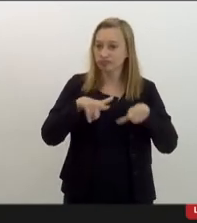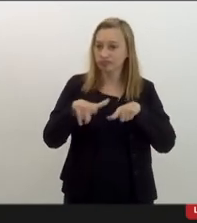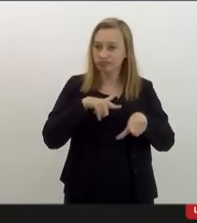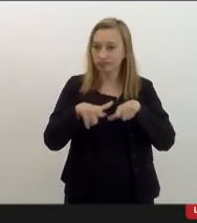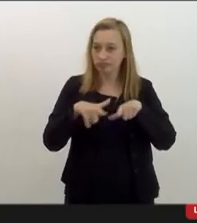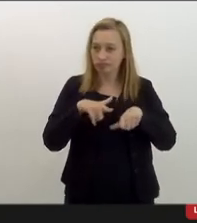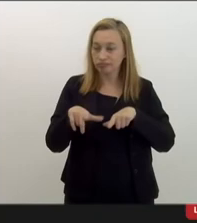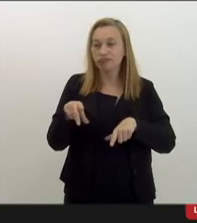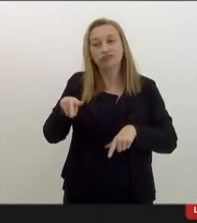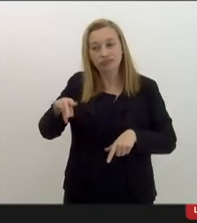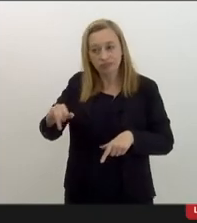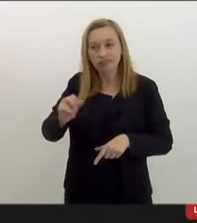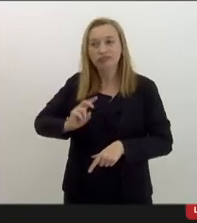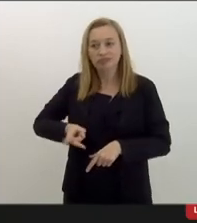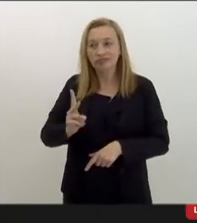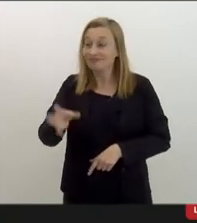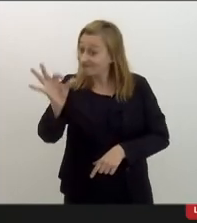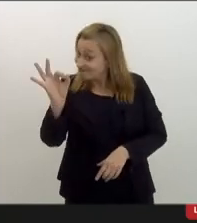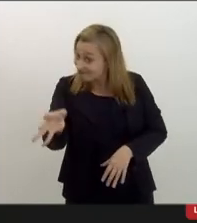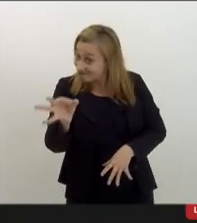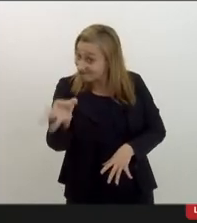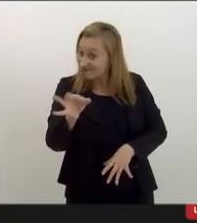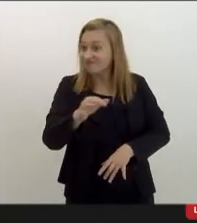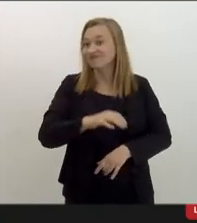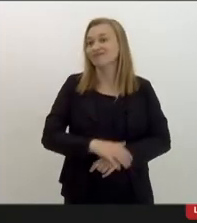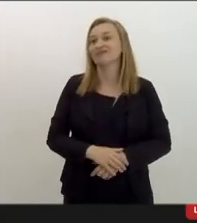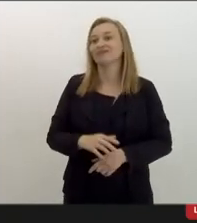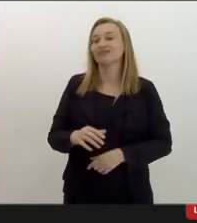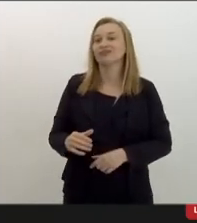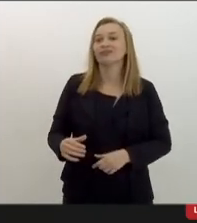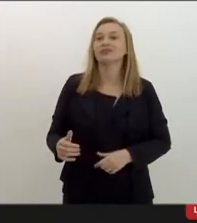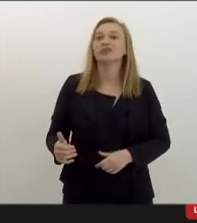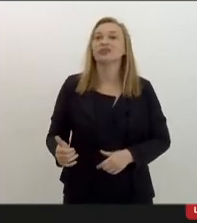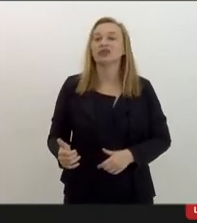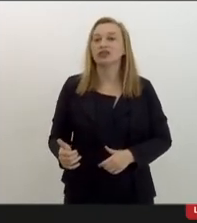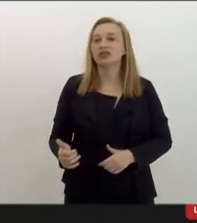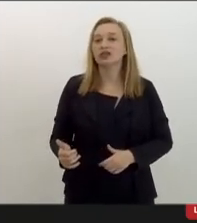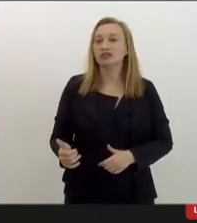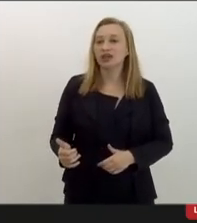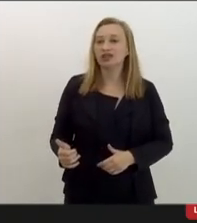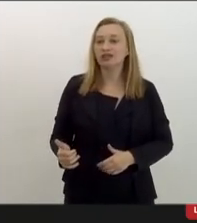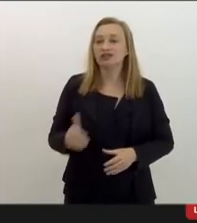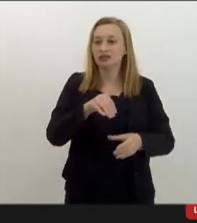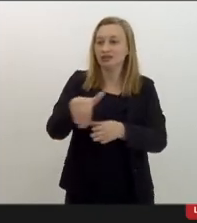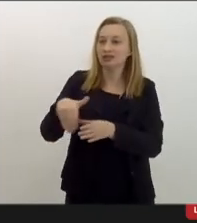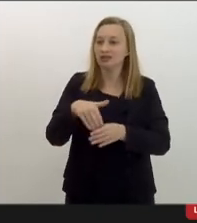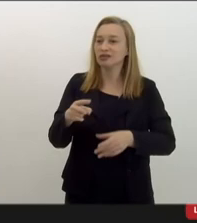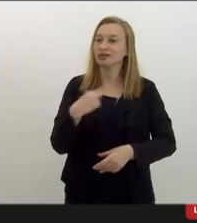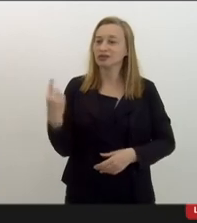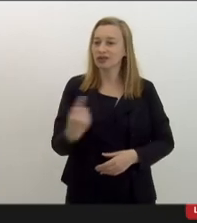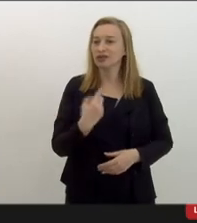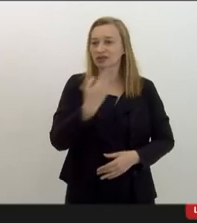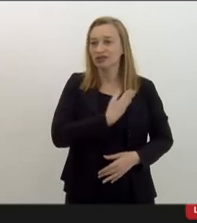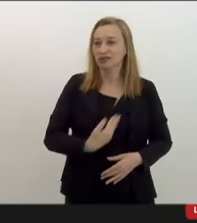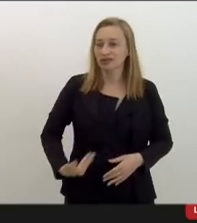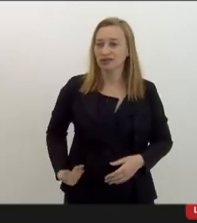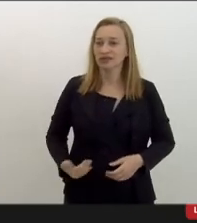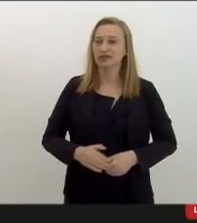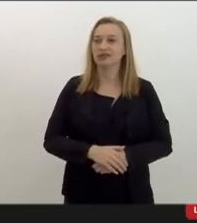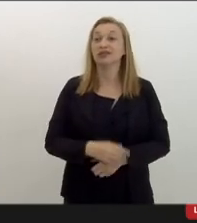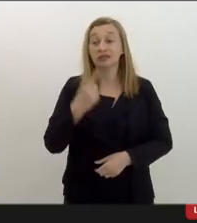que vai continuar com certeza com a reeleição do nosso Governador e que